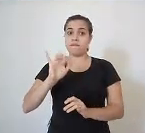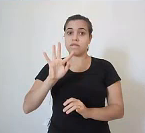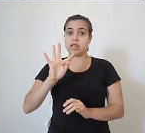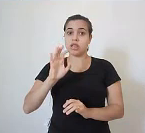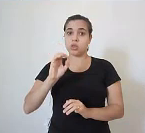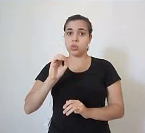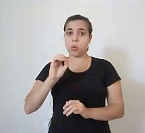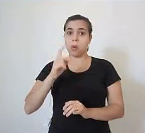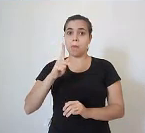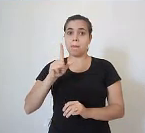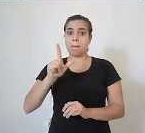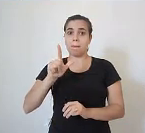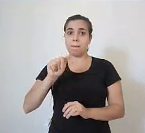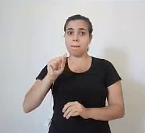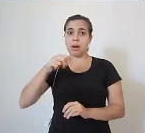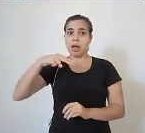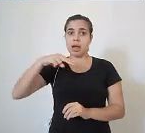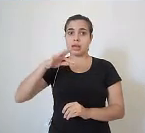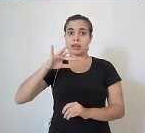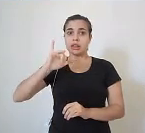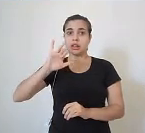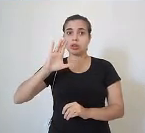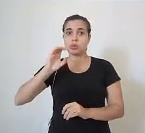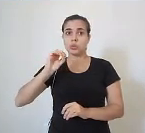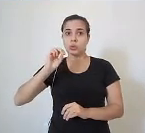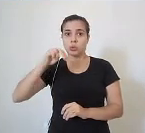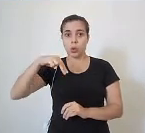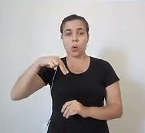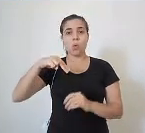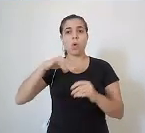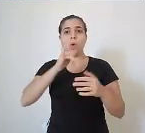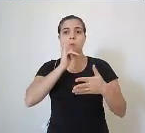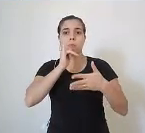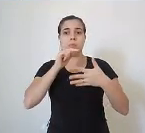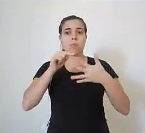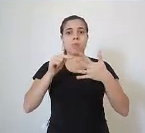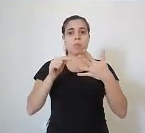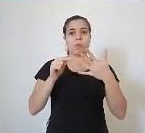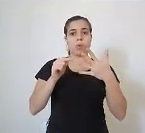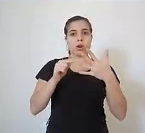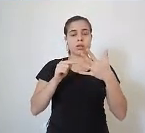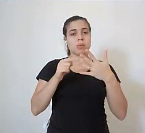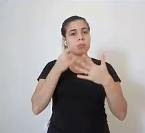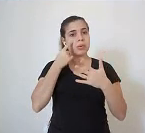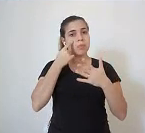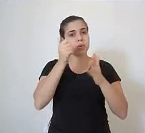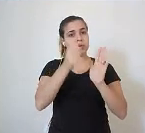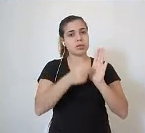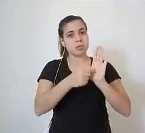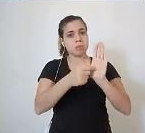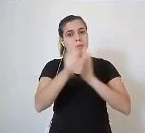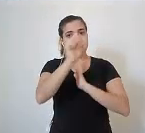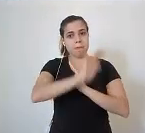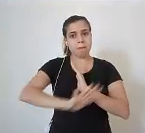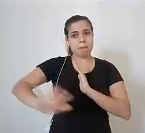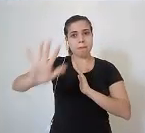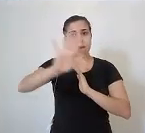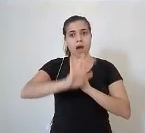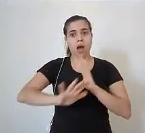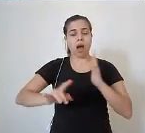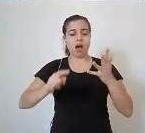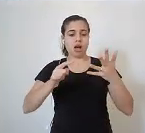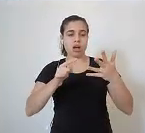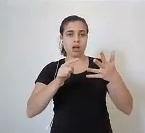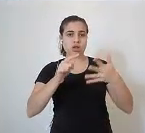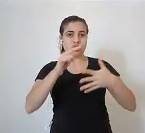exemplo de produtor são os organismos fitoplanctônicos. Então, continuando, que servem de alimento para o zooplâncton, que vai servir